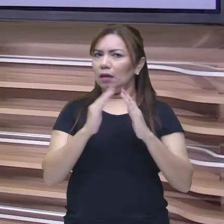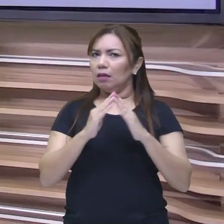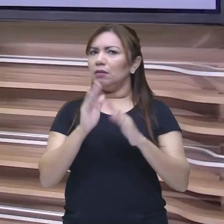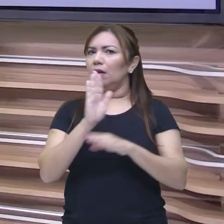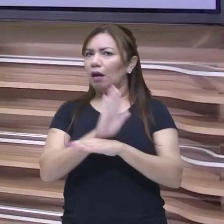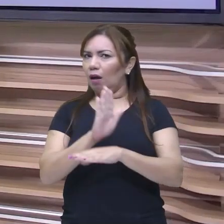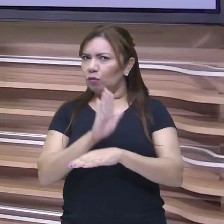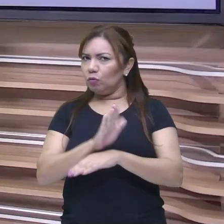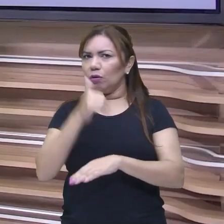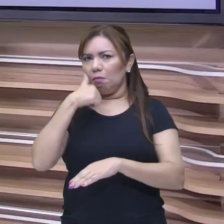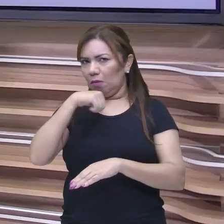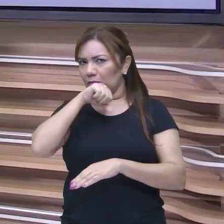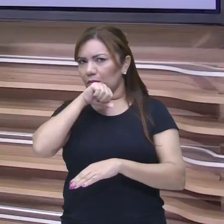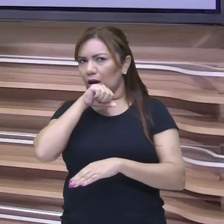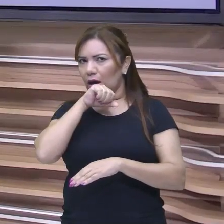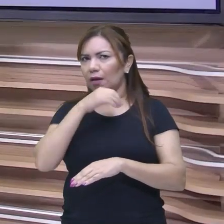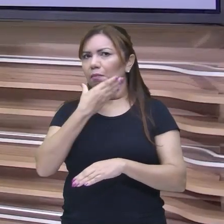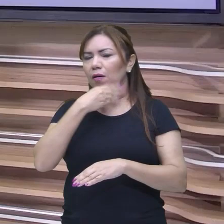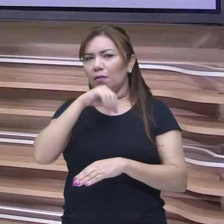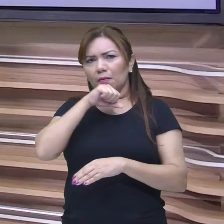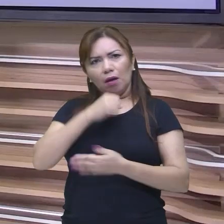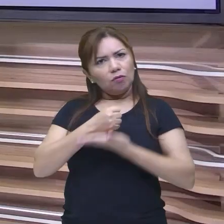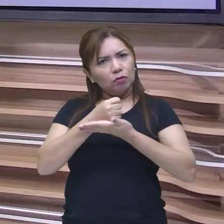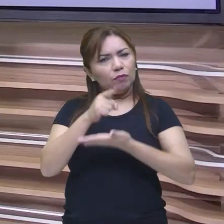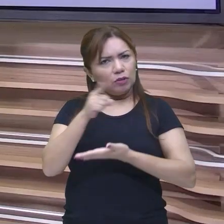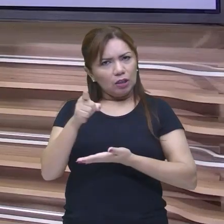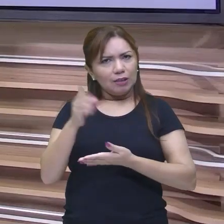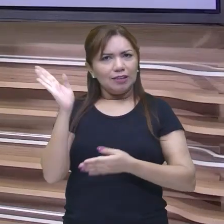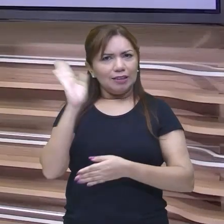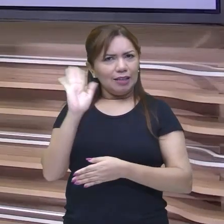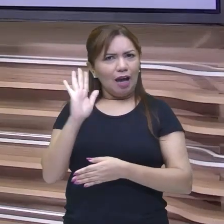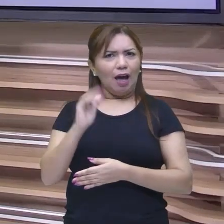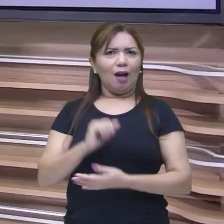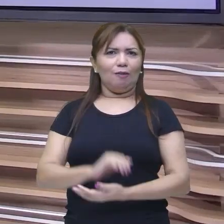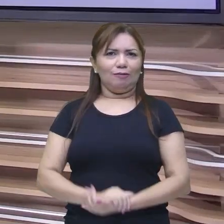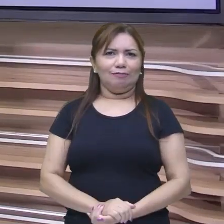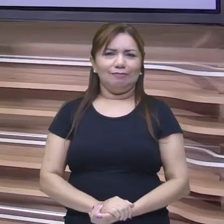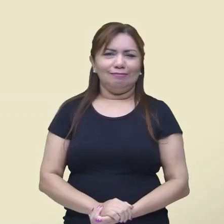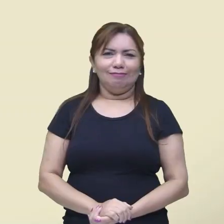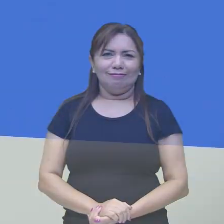mamãe. Estudem e até a próxima aula. Tchau!